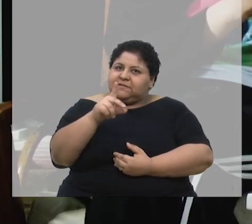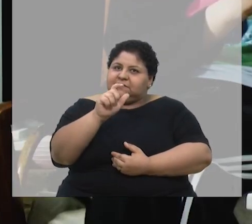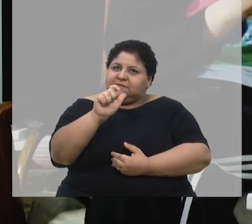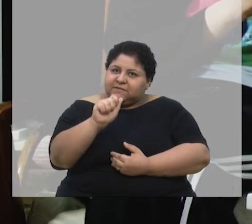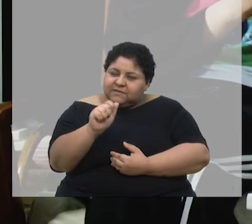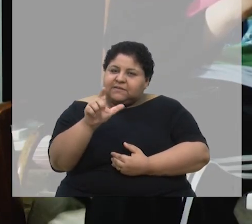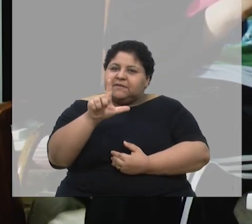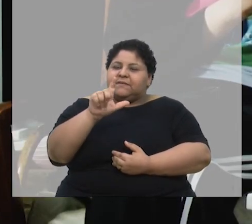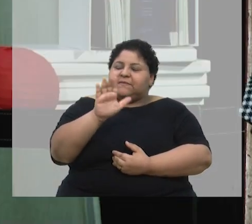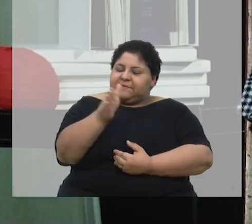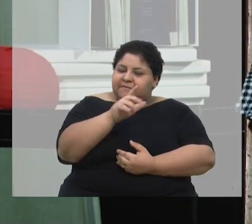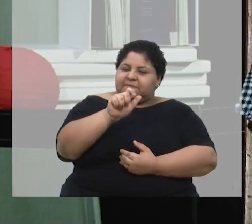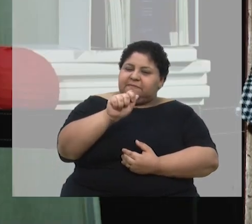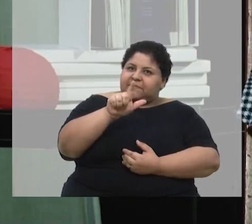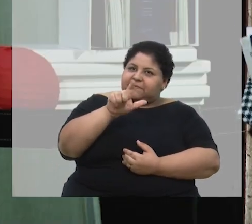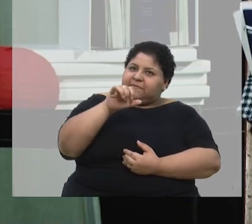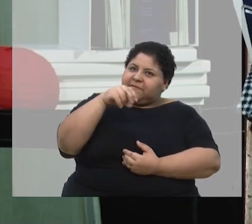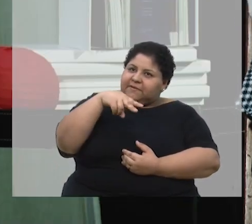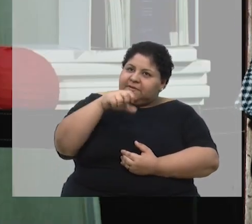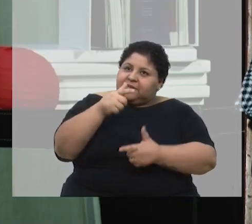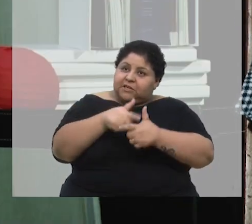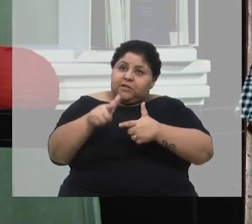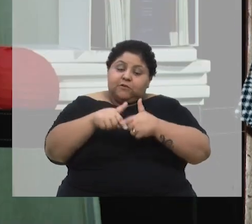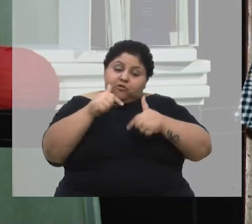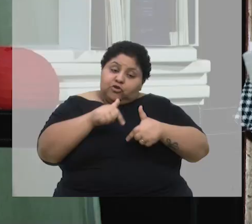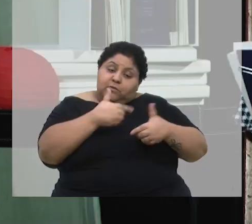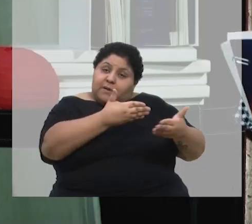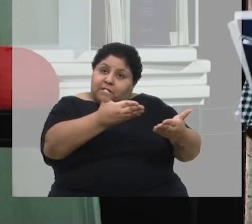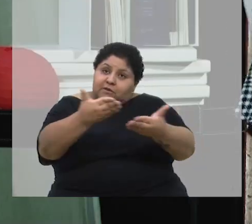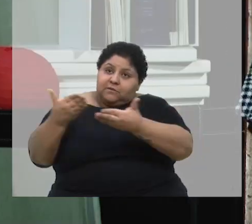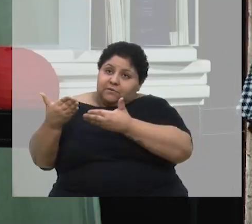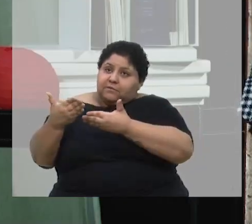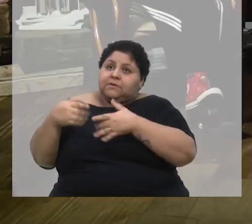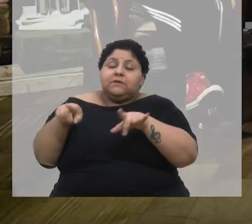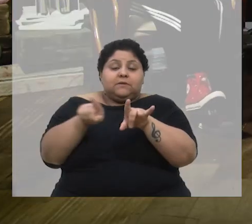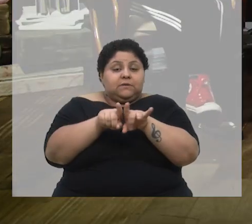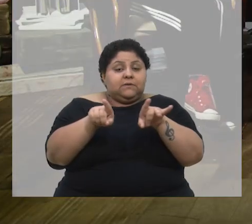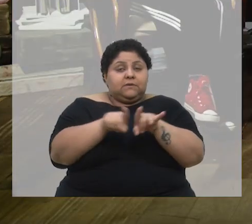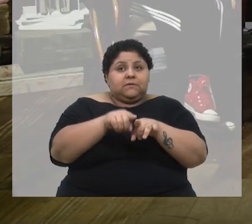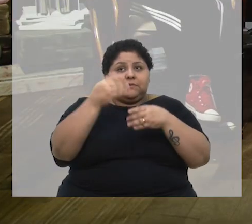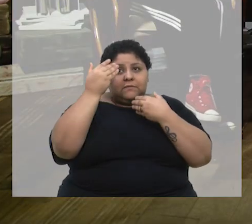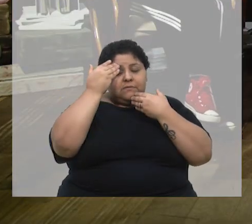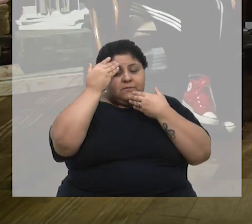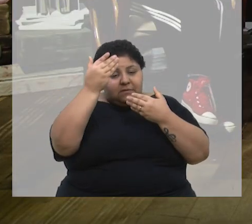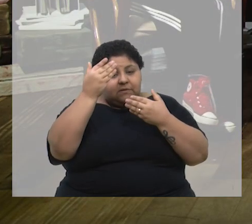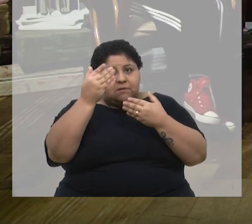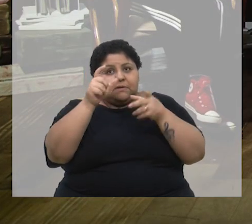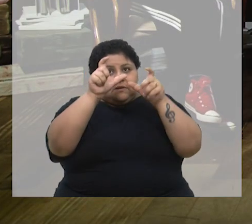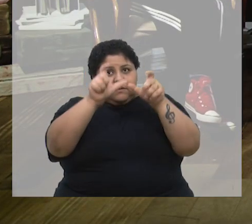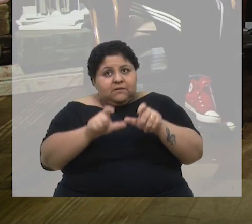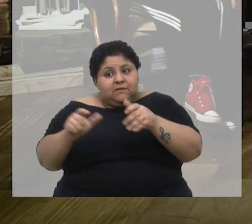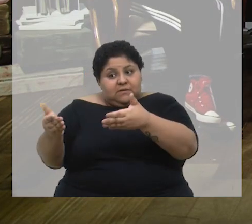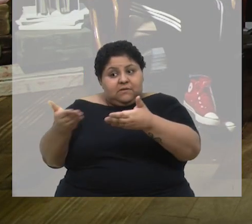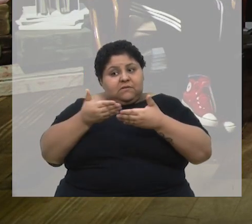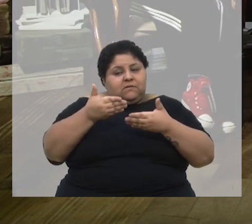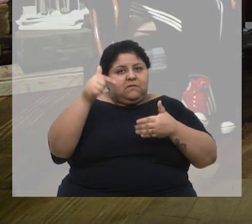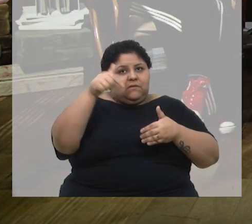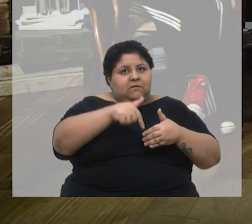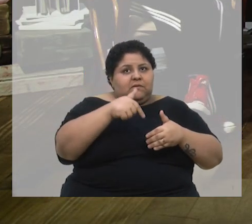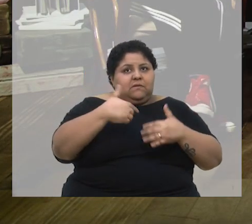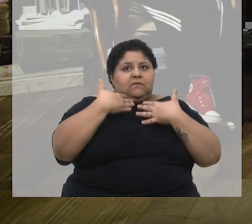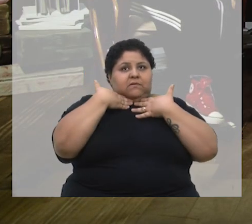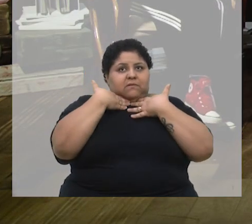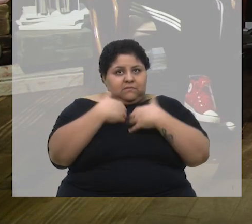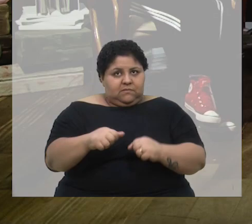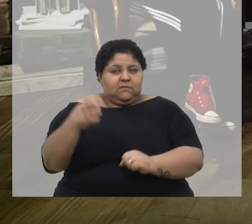Aline, por estarem com a gente, dividir um pouquinho, né, do trabalho de vocês, da visão pessoal de vocês. Também vamos agradecer o pessoal que